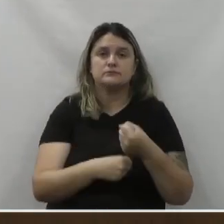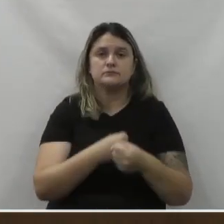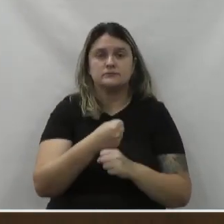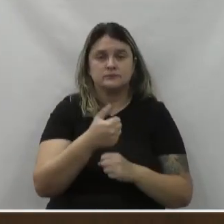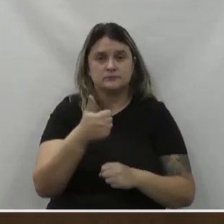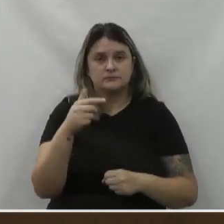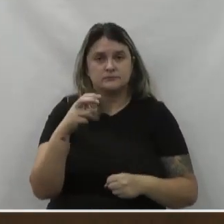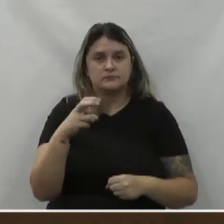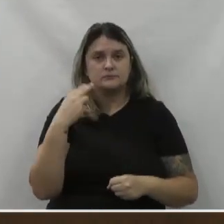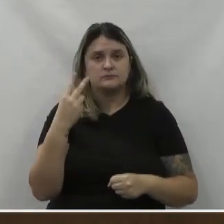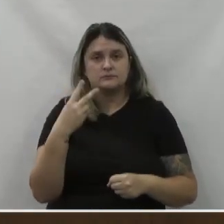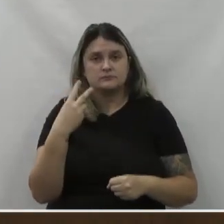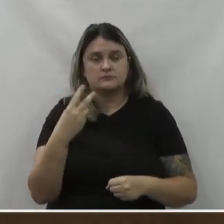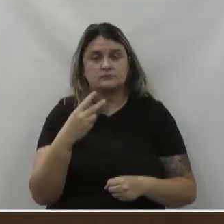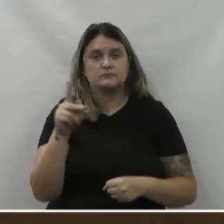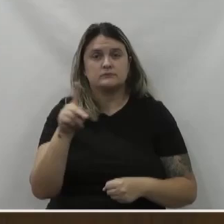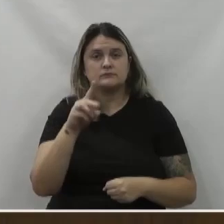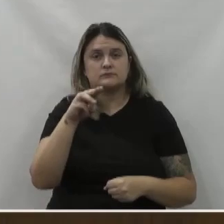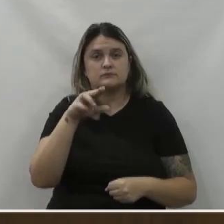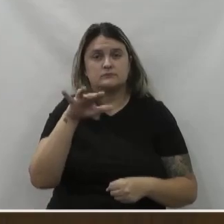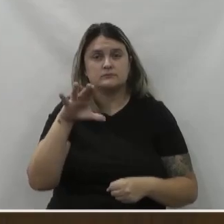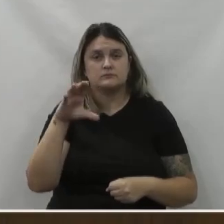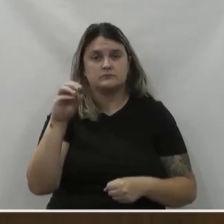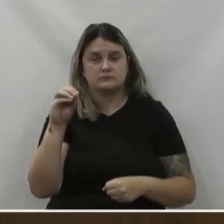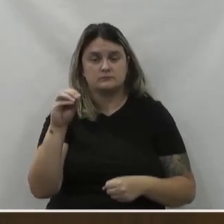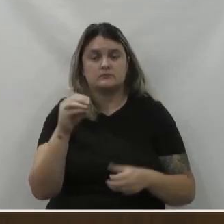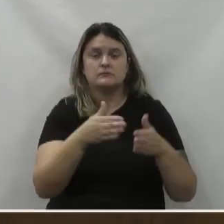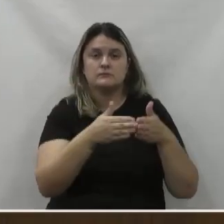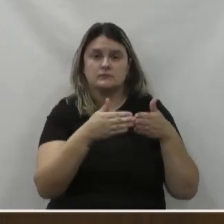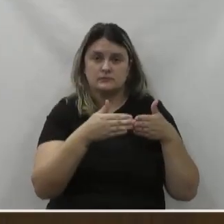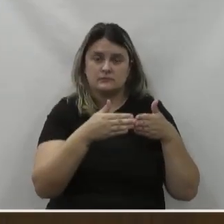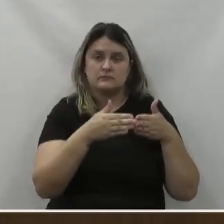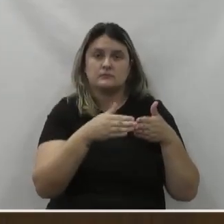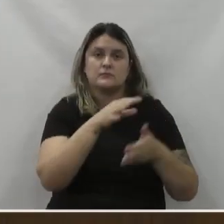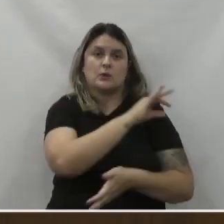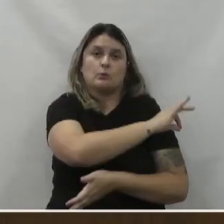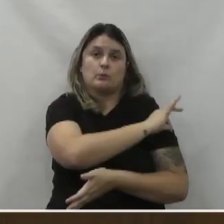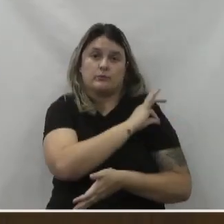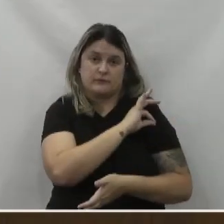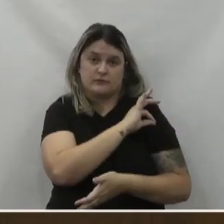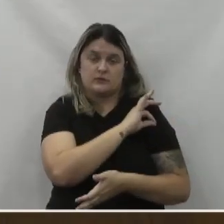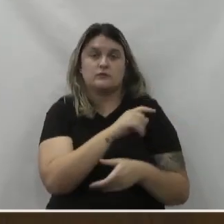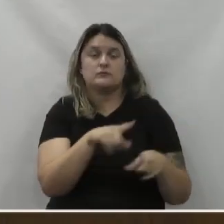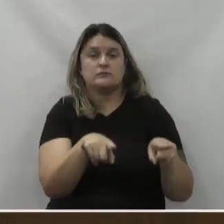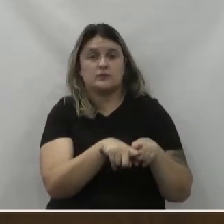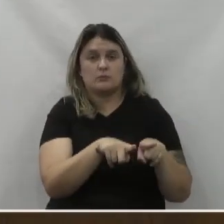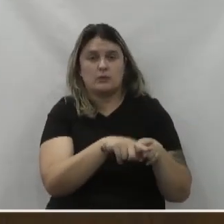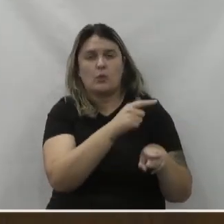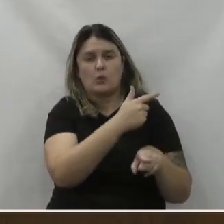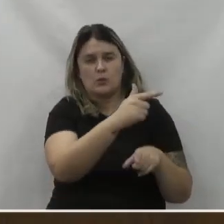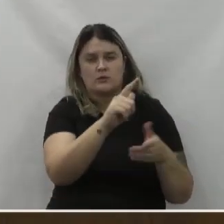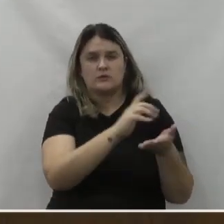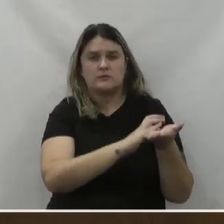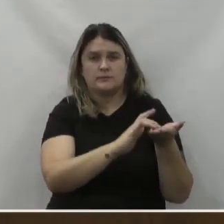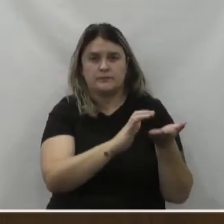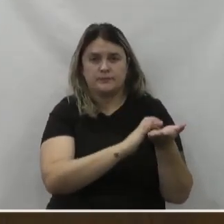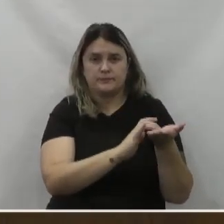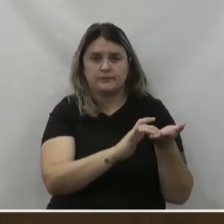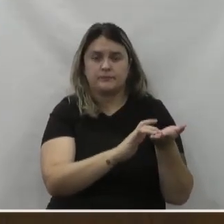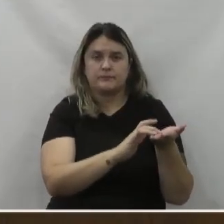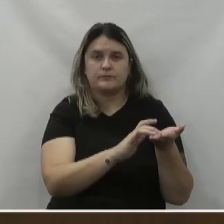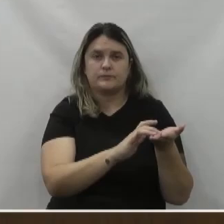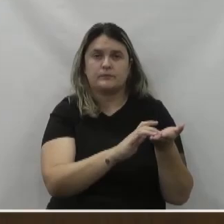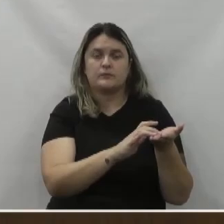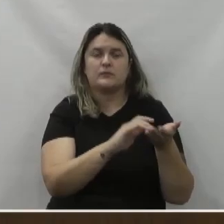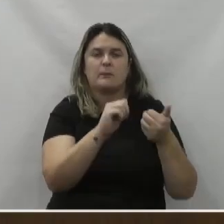188/2025, do vereador Márcio Fernando Utzig. Ao excelentíssimo senhor prefeito municipal e às demais secretarias